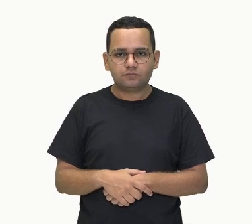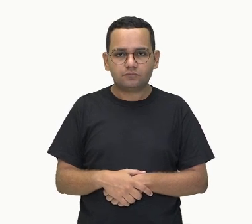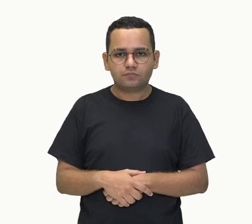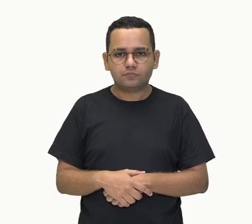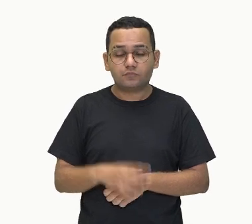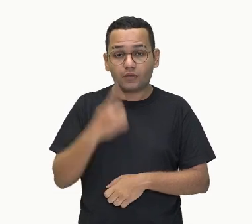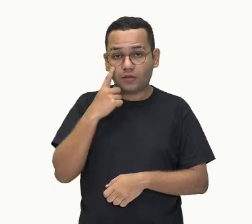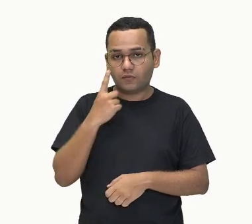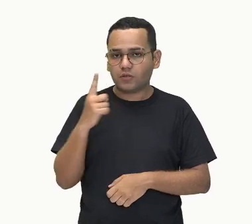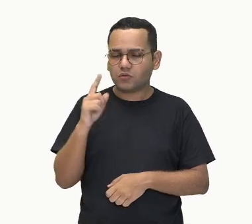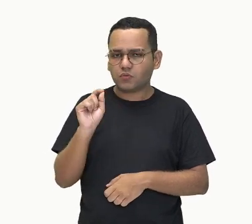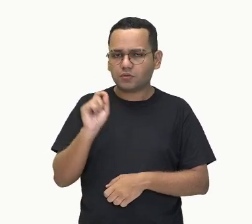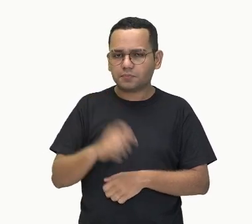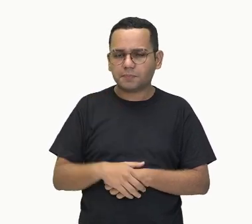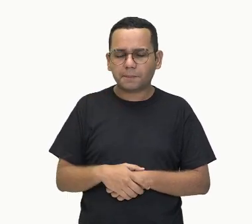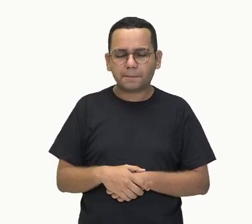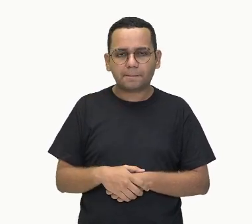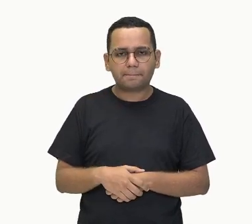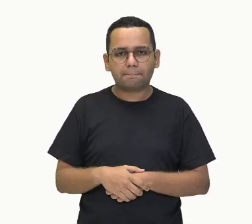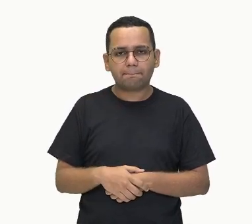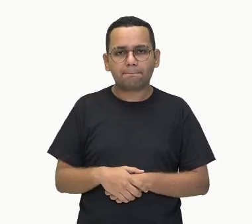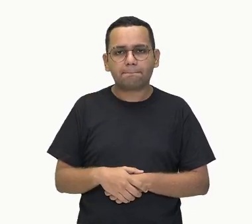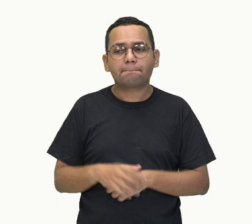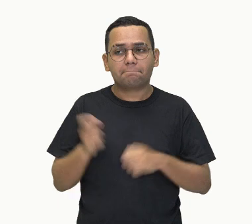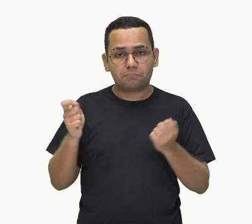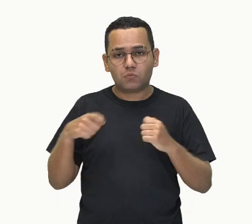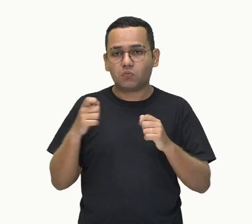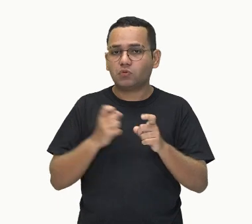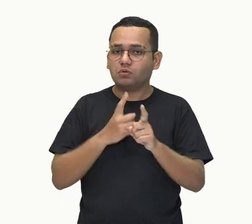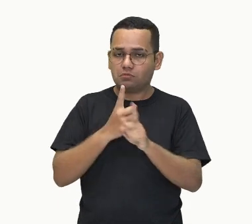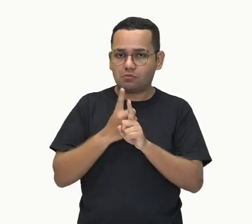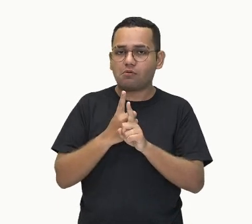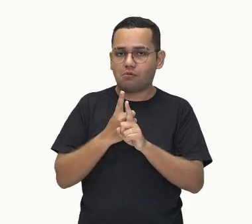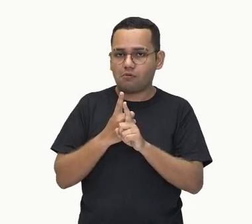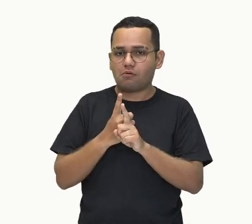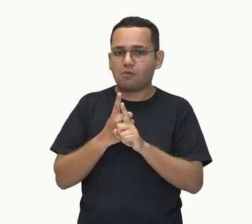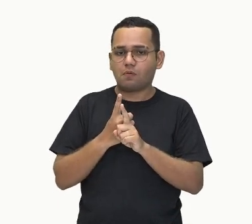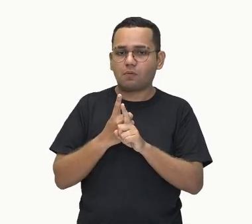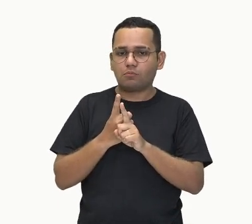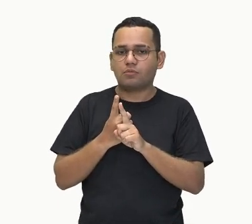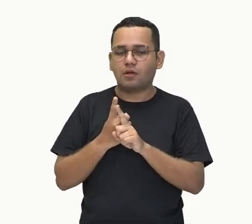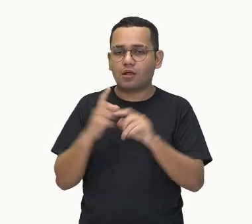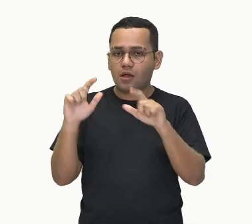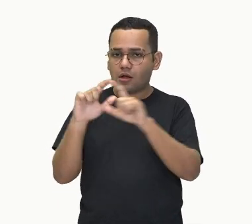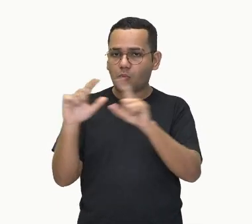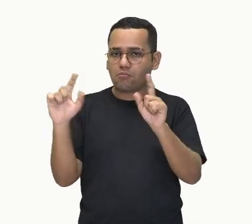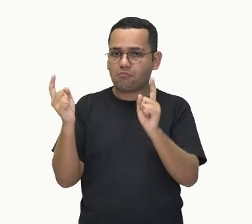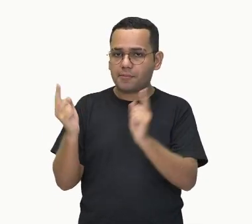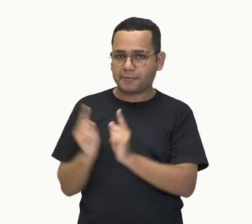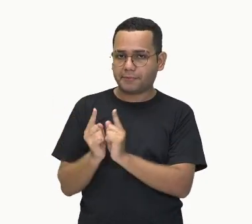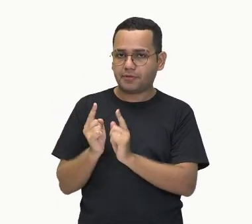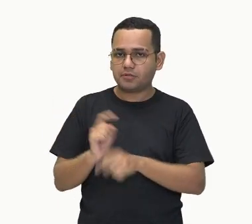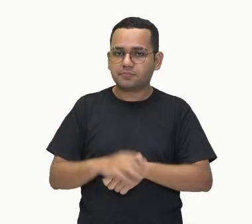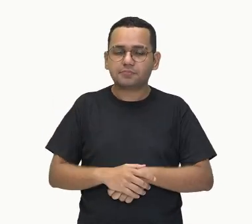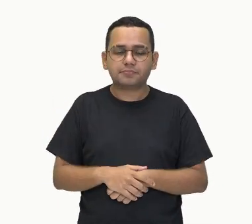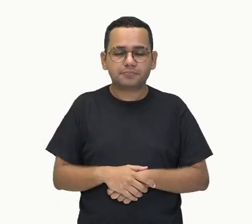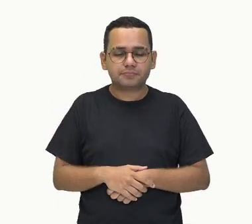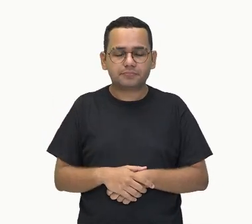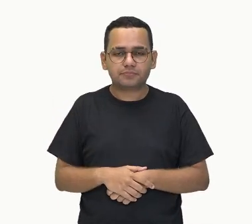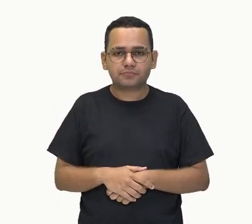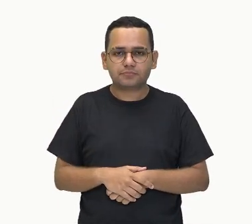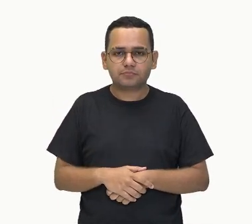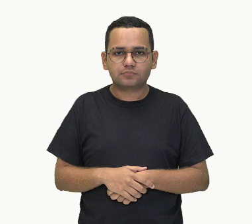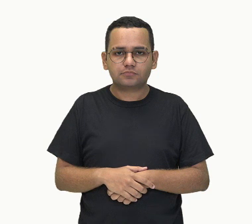conseguir, então, obter a sua equação reduzida, tá? Então, esse é o